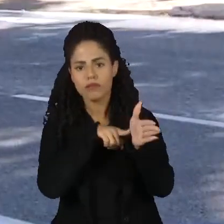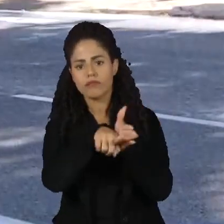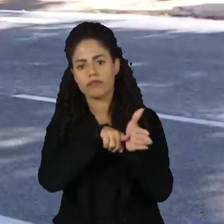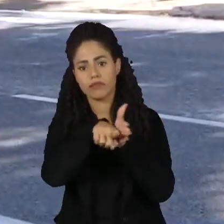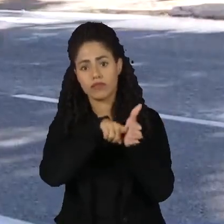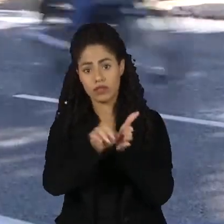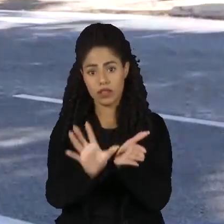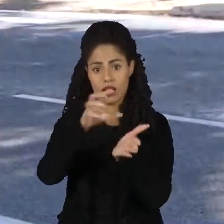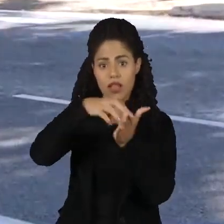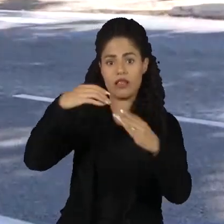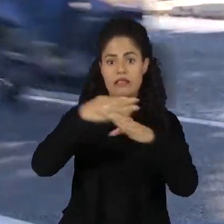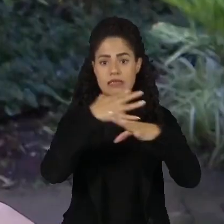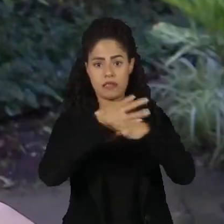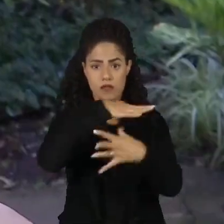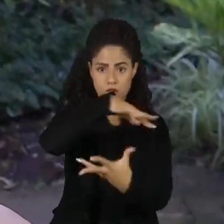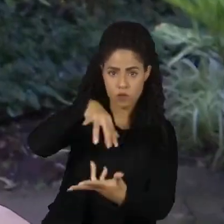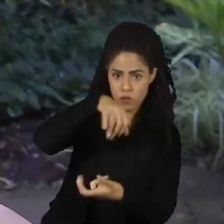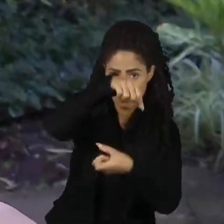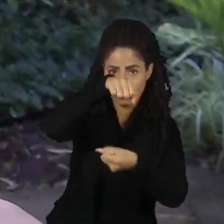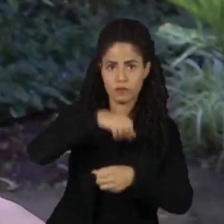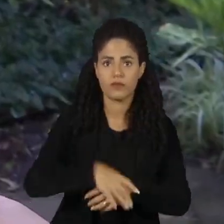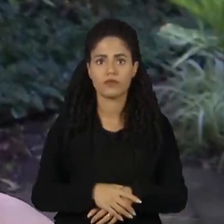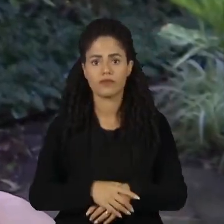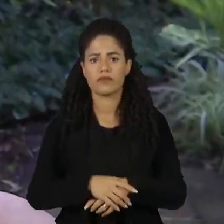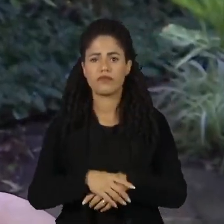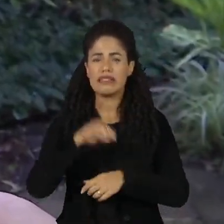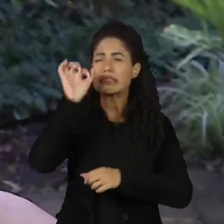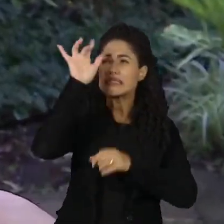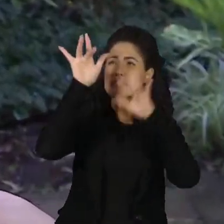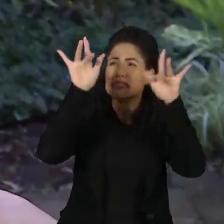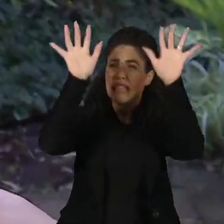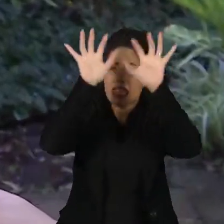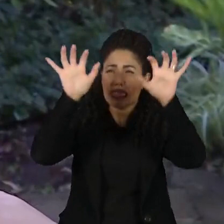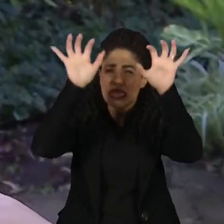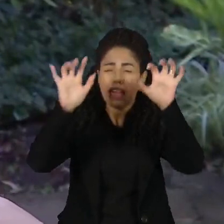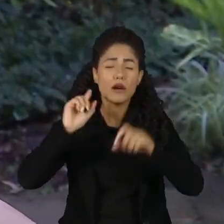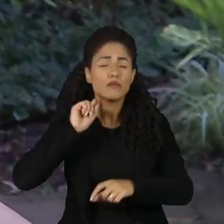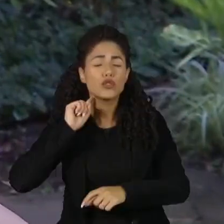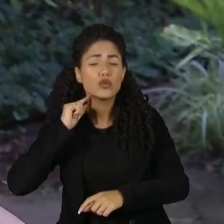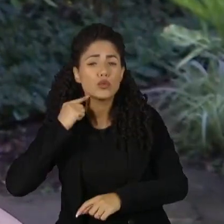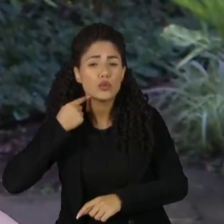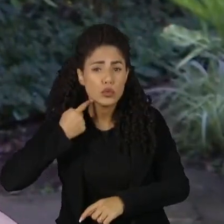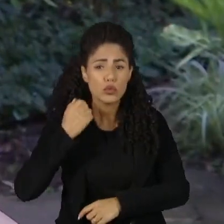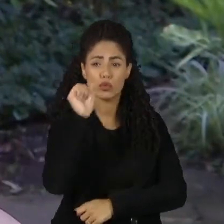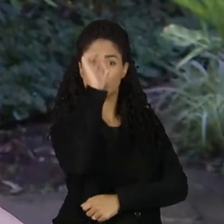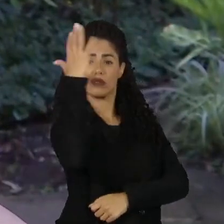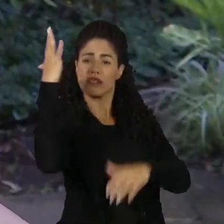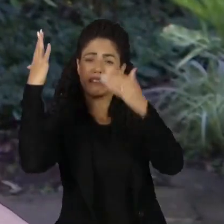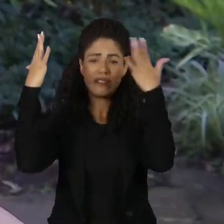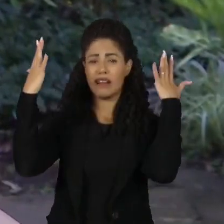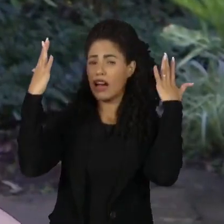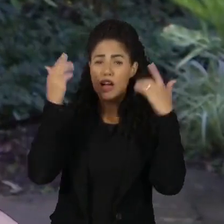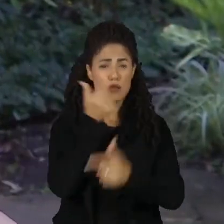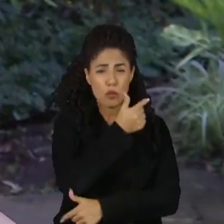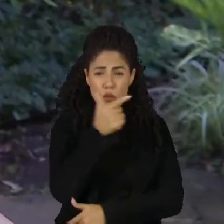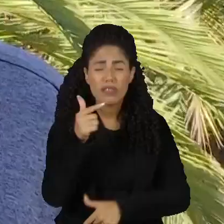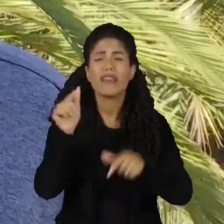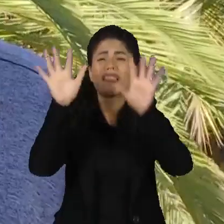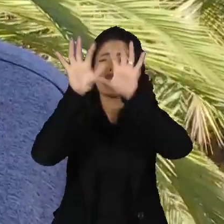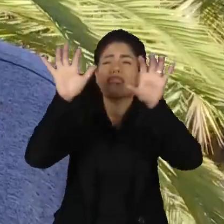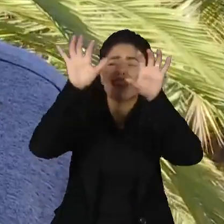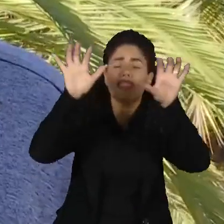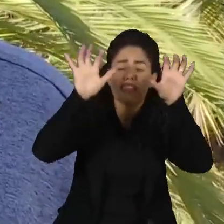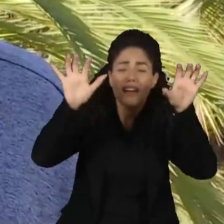Instituto Cidades Sustentáveis. Você tem mais poluição, você tira a beleza do entorno, você fica com muito cinza e pouco